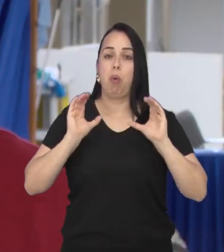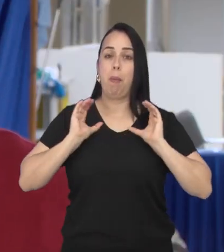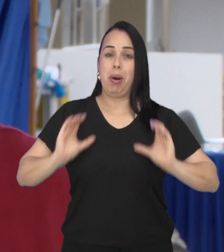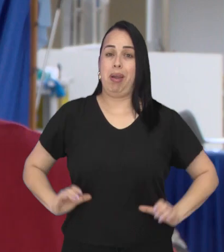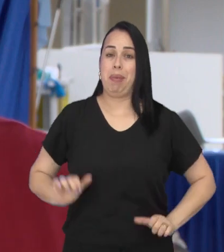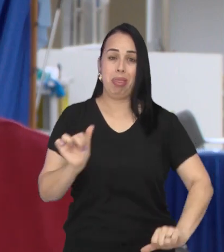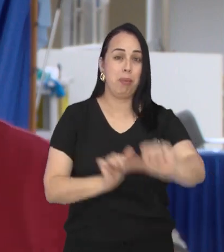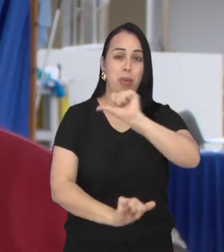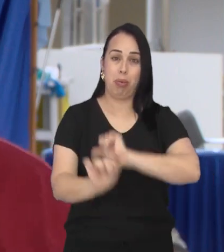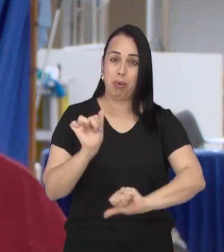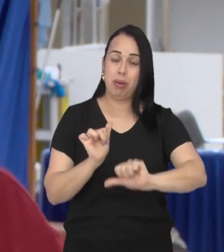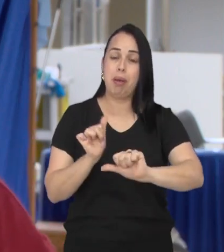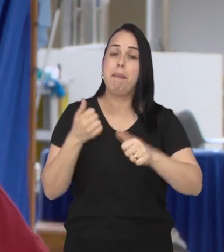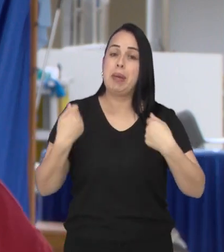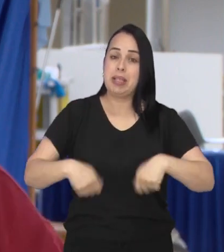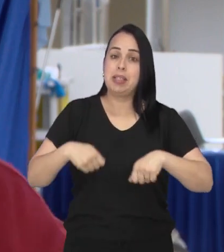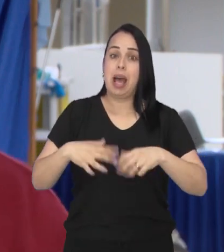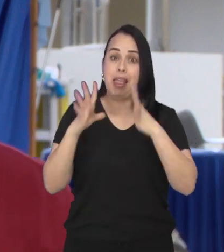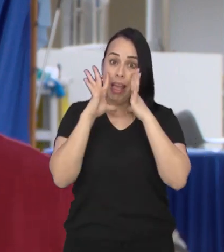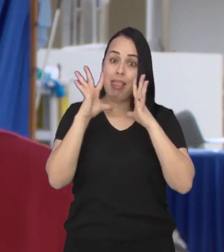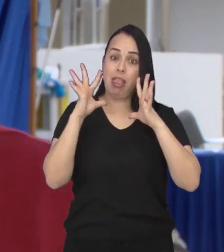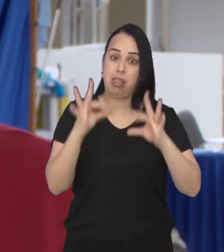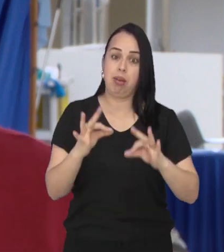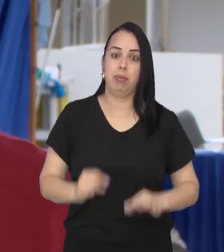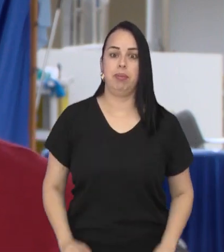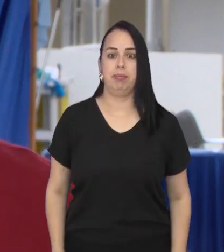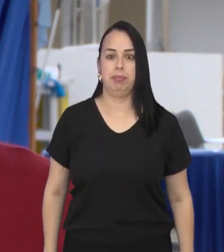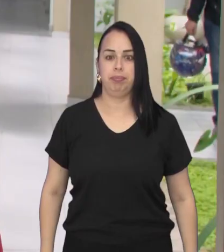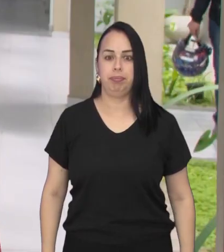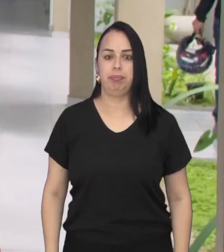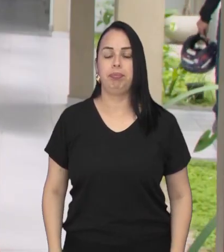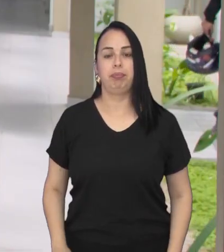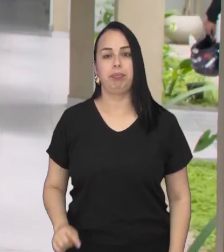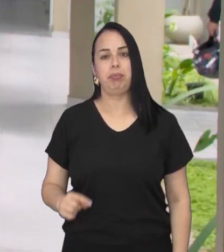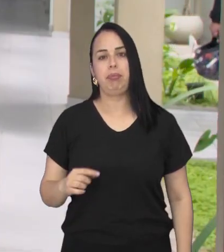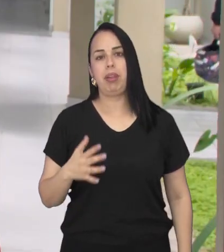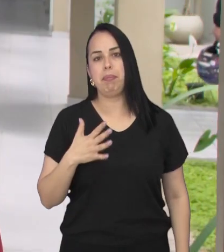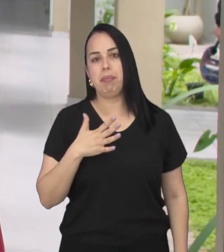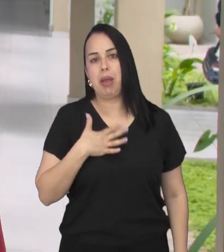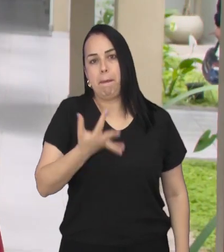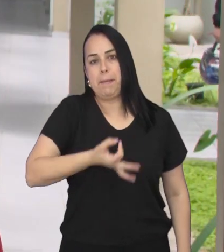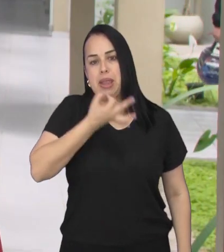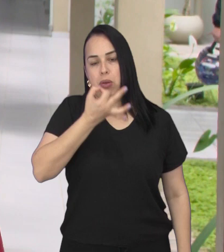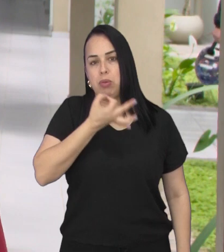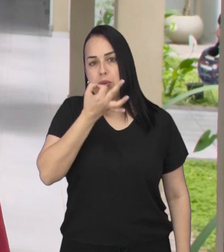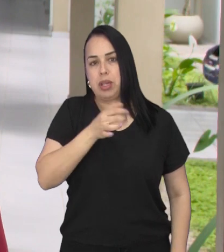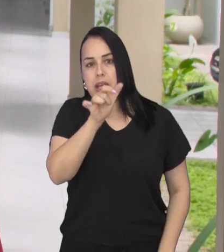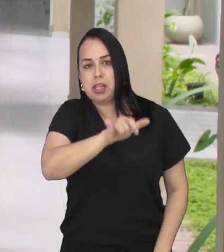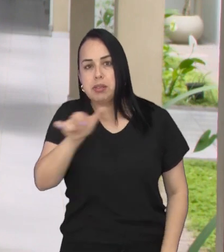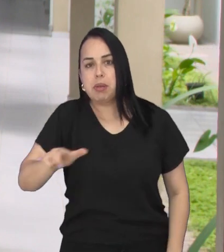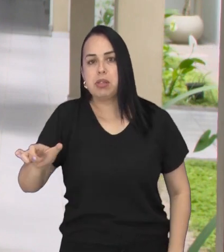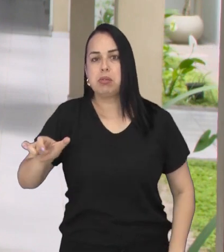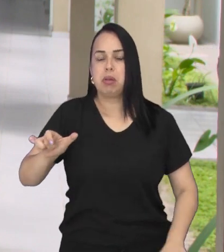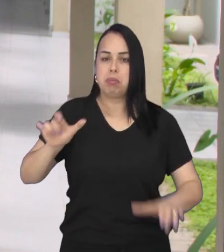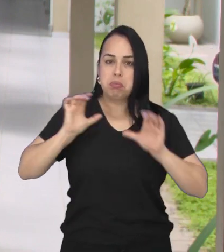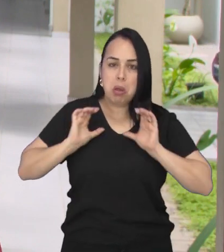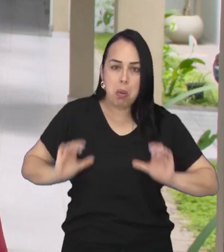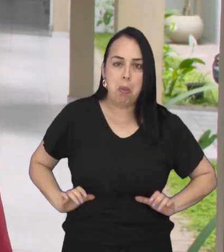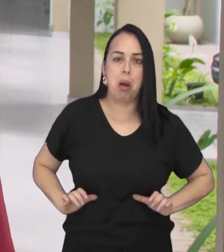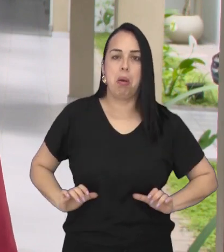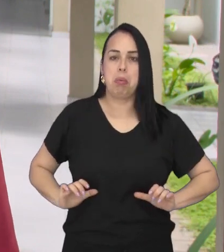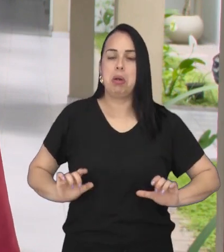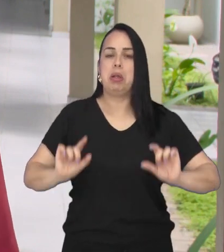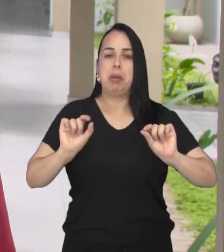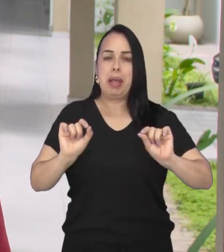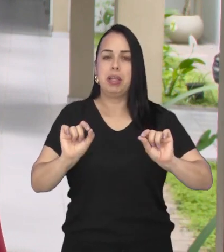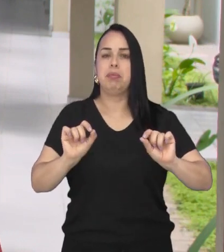de mudanças comportamentais que precisam de cuidados e a gente acredita isso a comportamentos de de